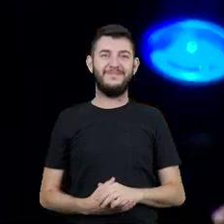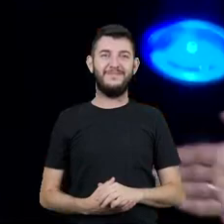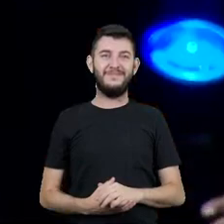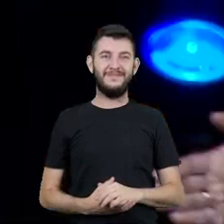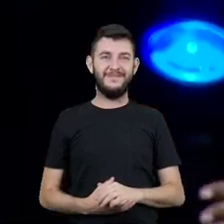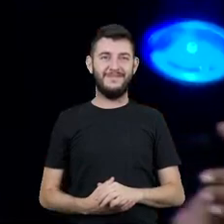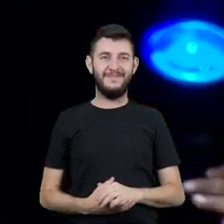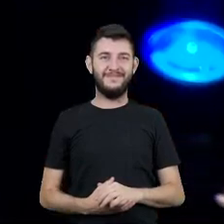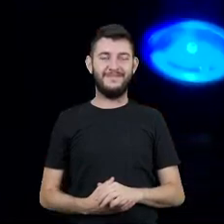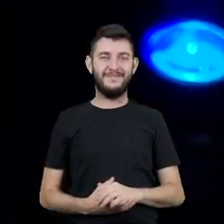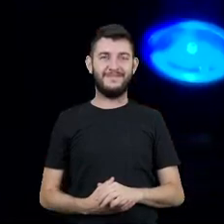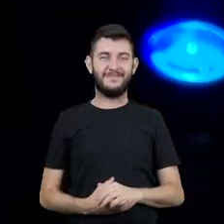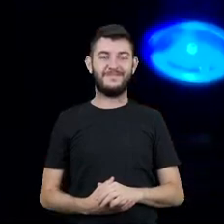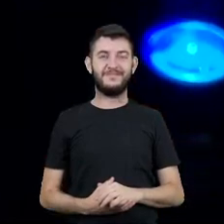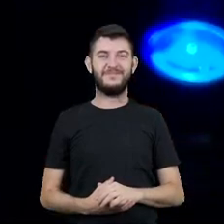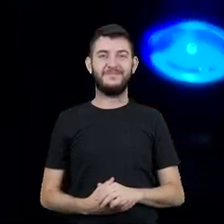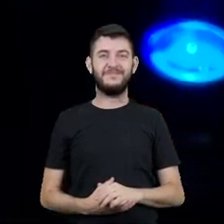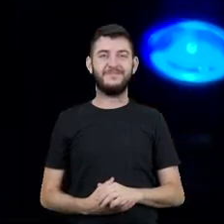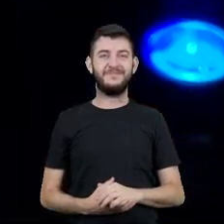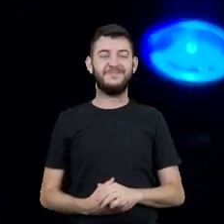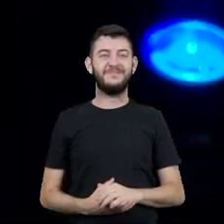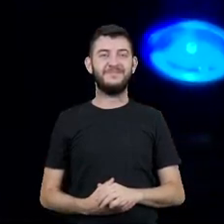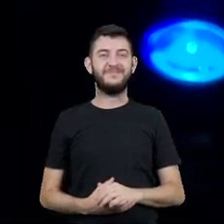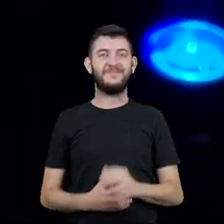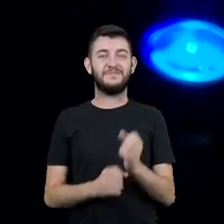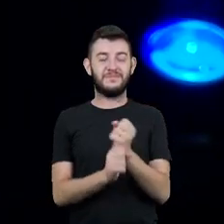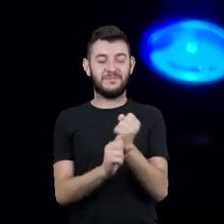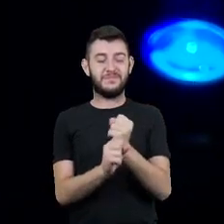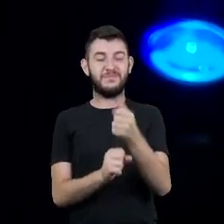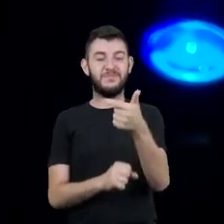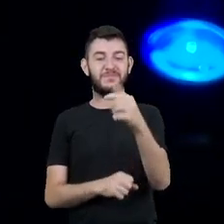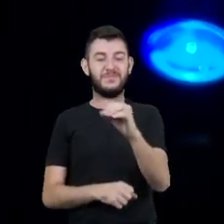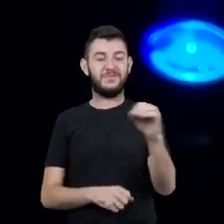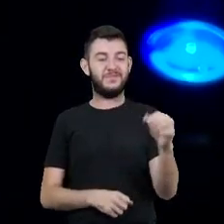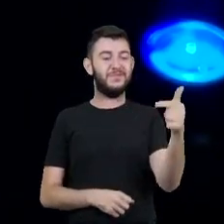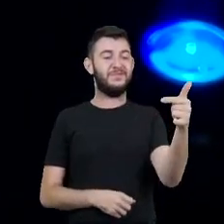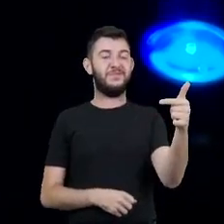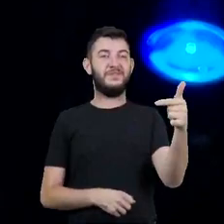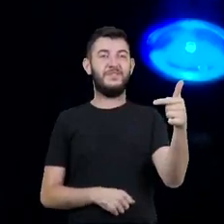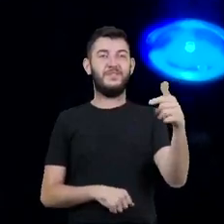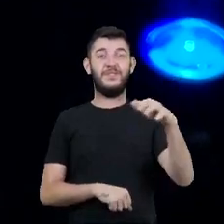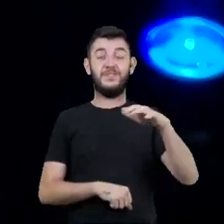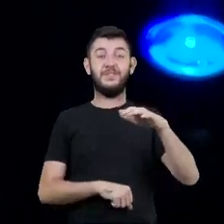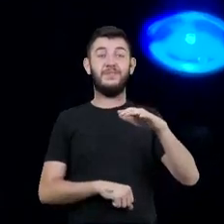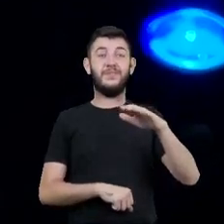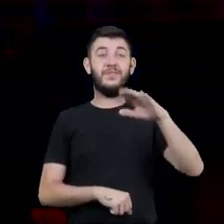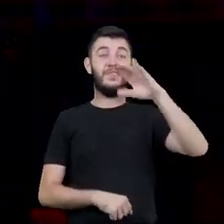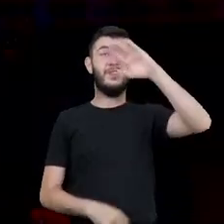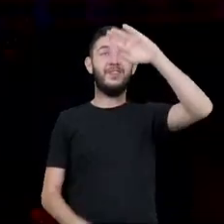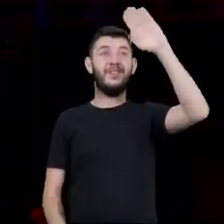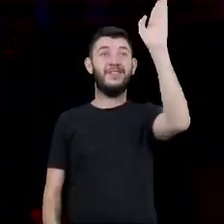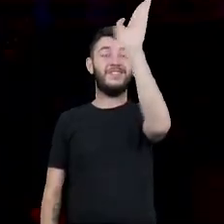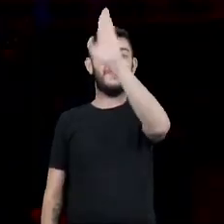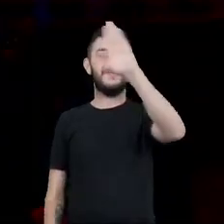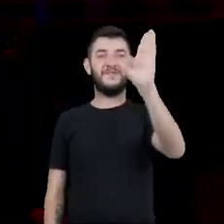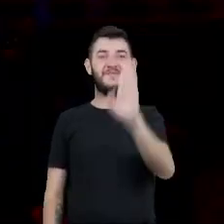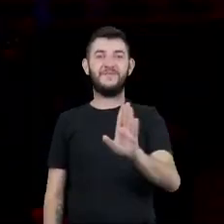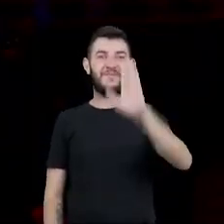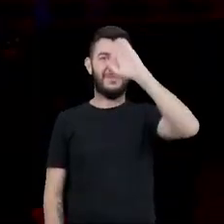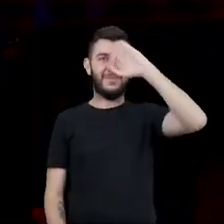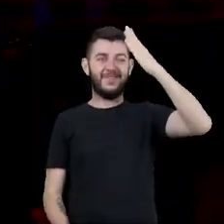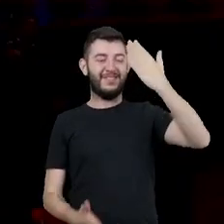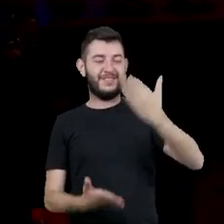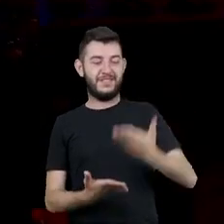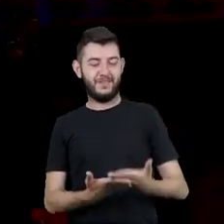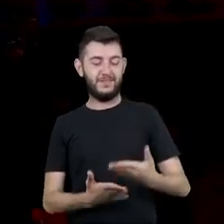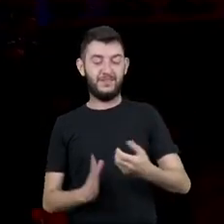O ano era 2002, quando o Brasil acreditou no projeto de um homem que de fato